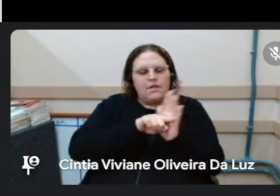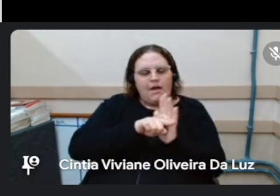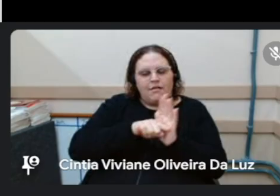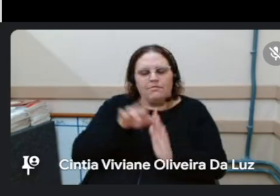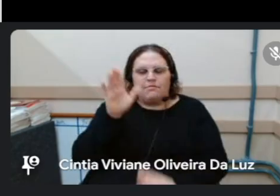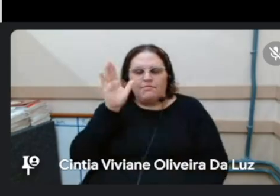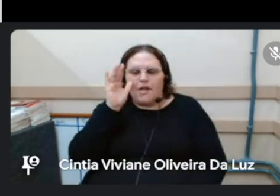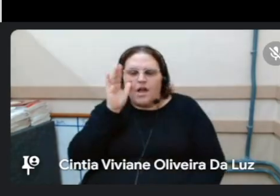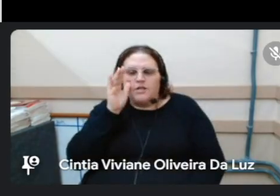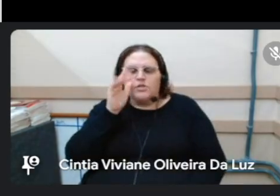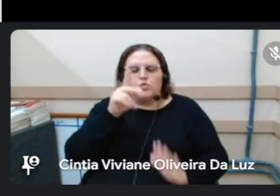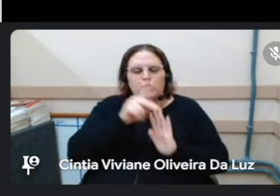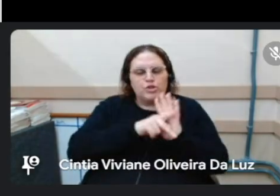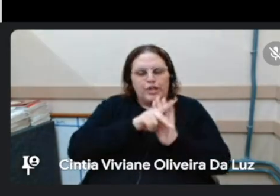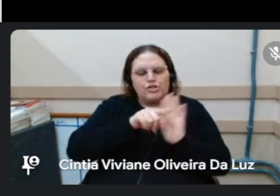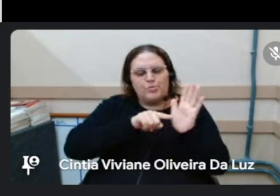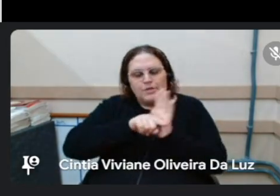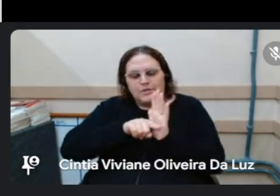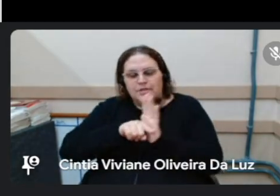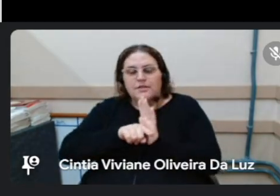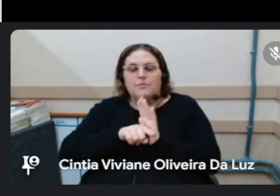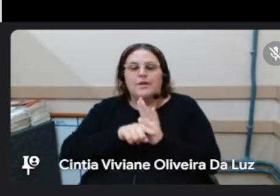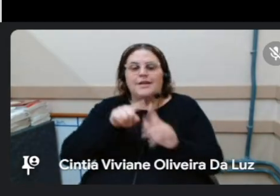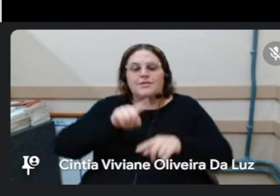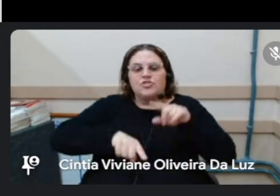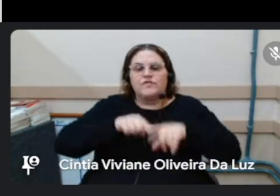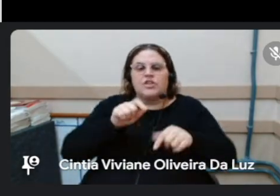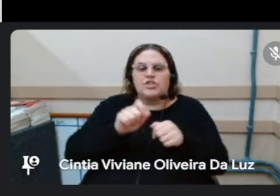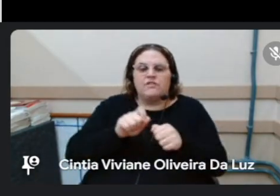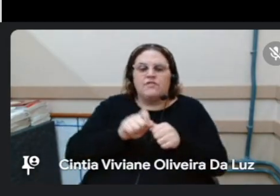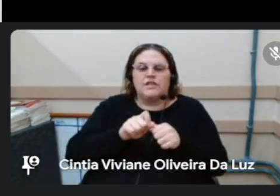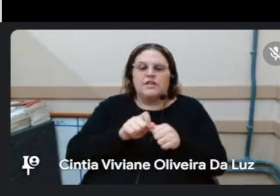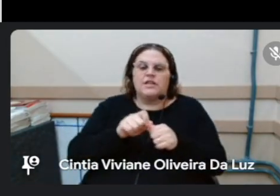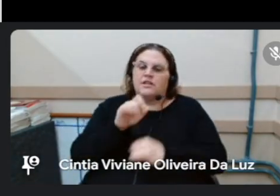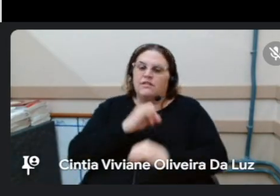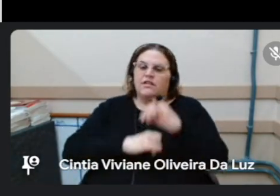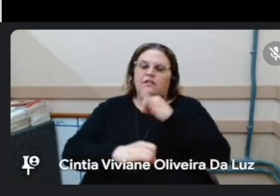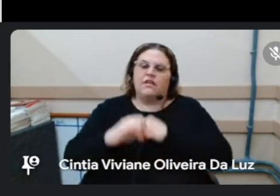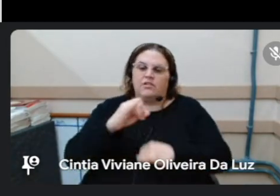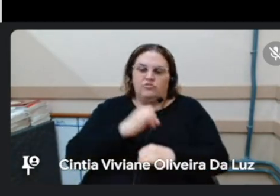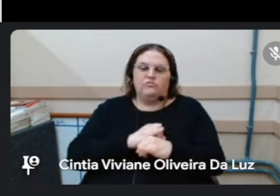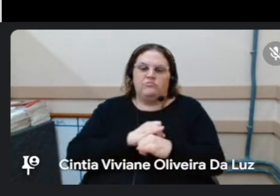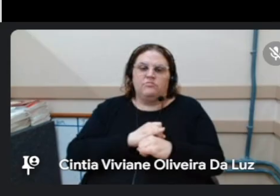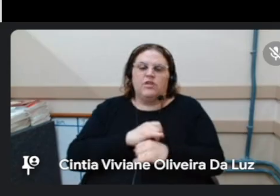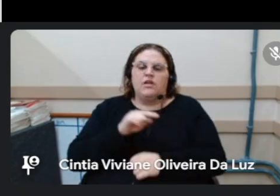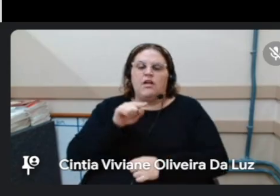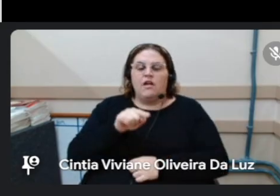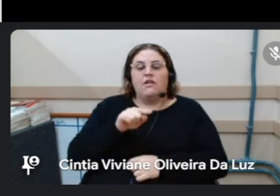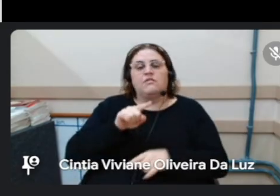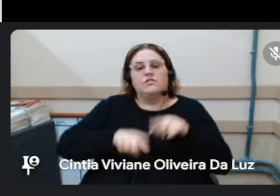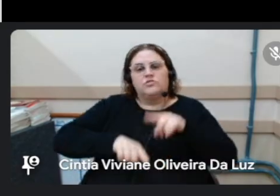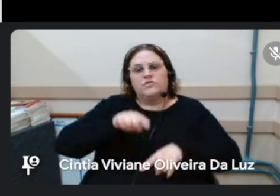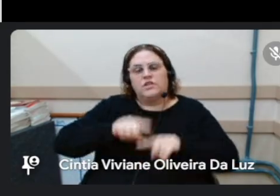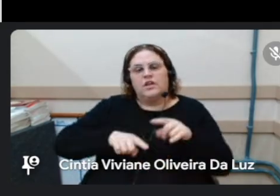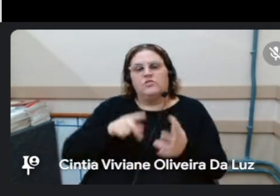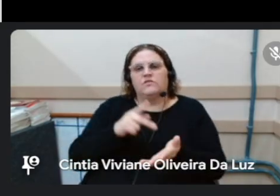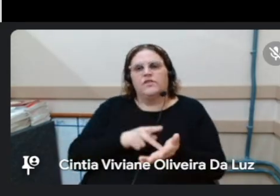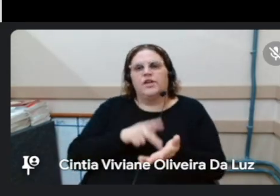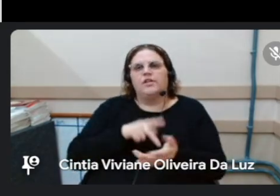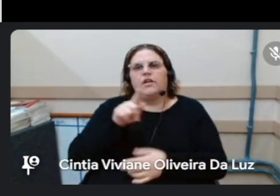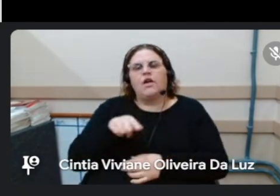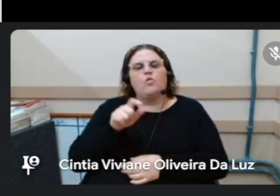essa atividade na internet né Eh para essa atividade que é eh digamos assim que foi